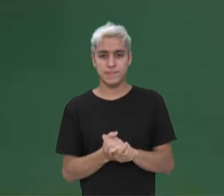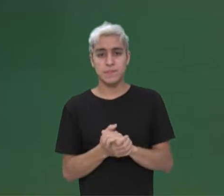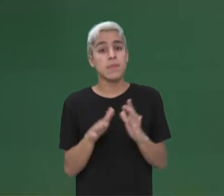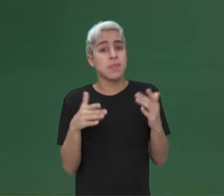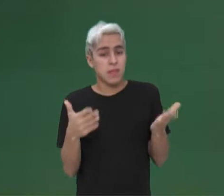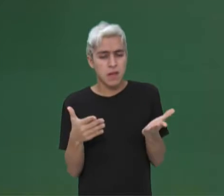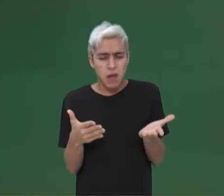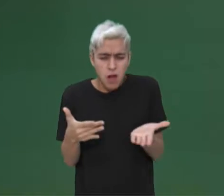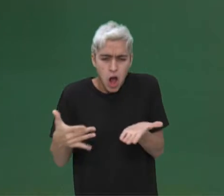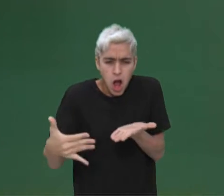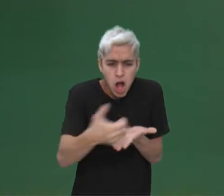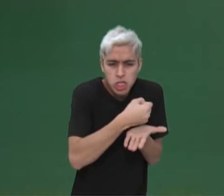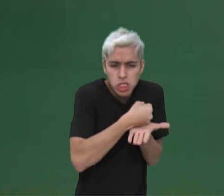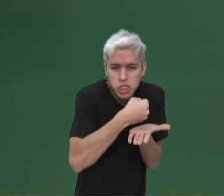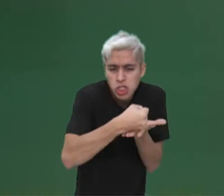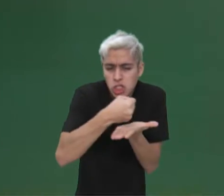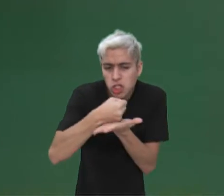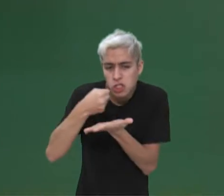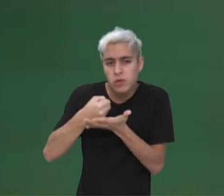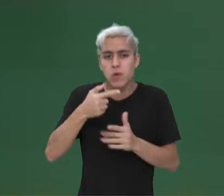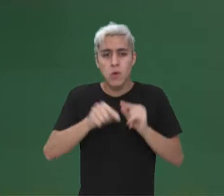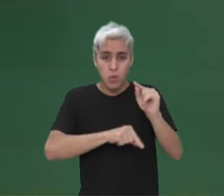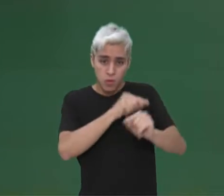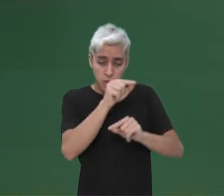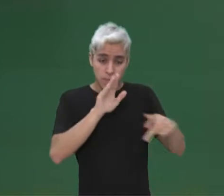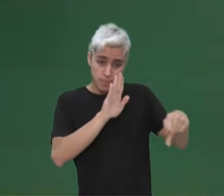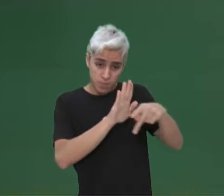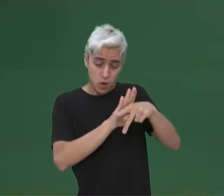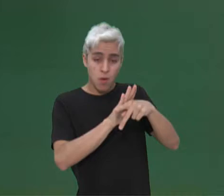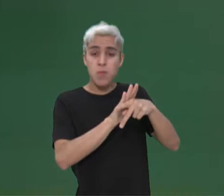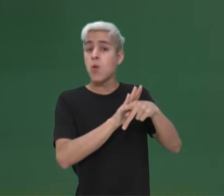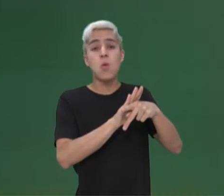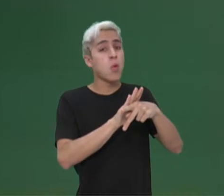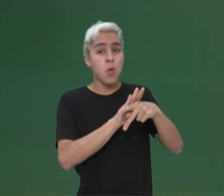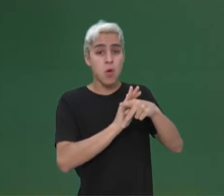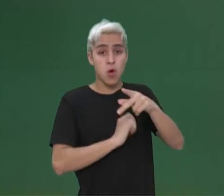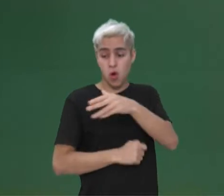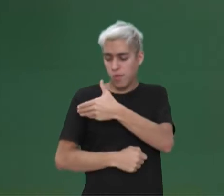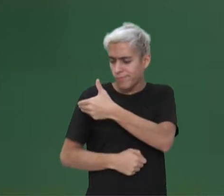as capitulações eram esses contratos feitos pelo governo com